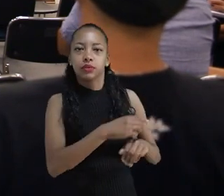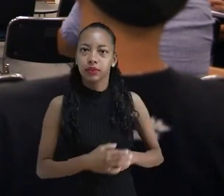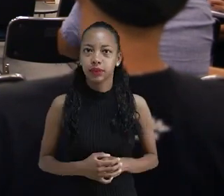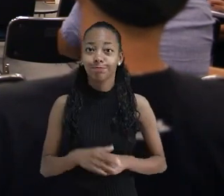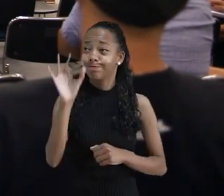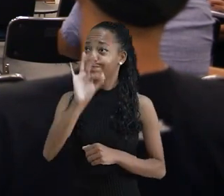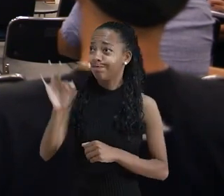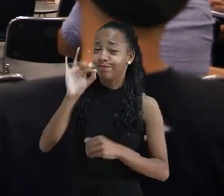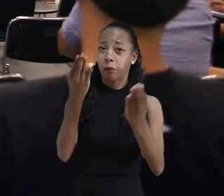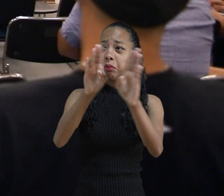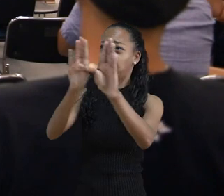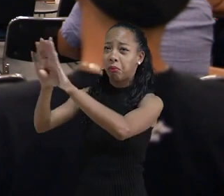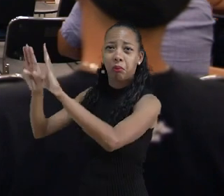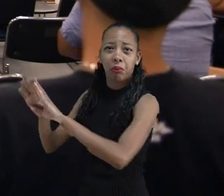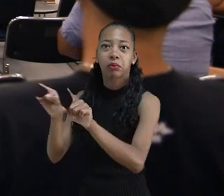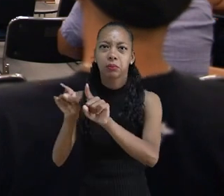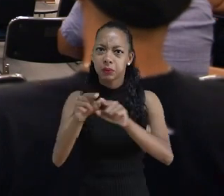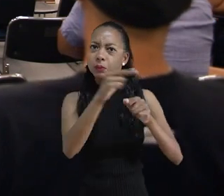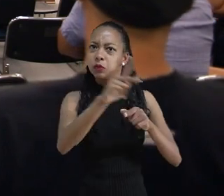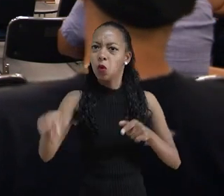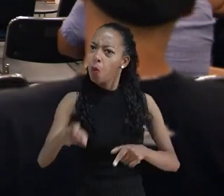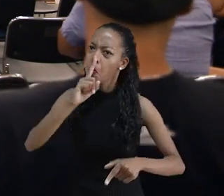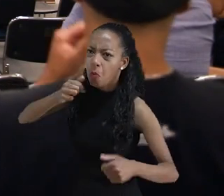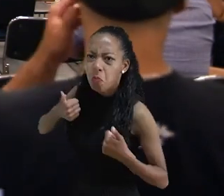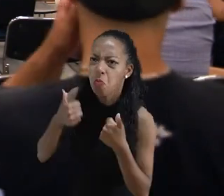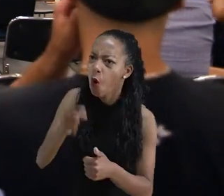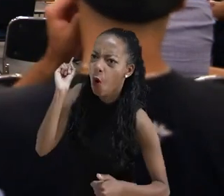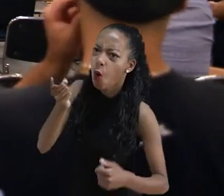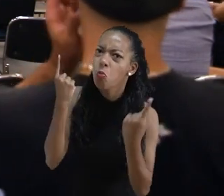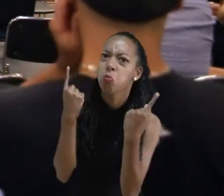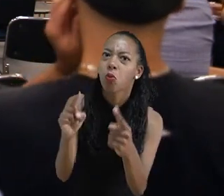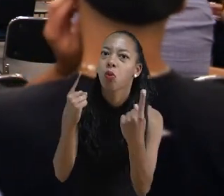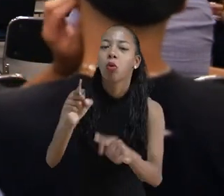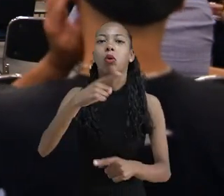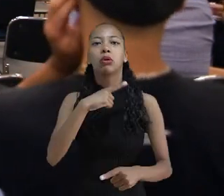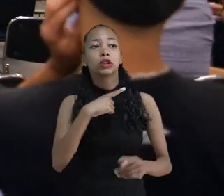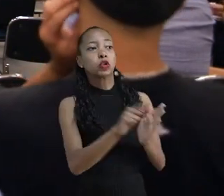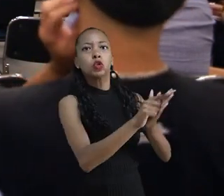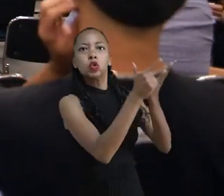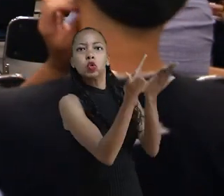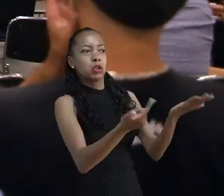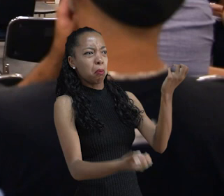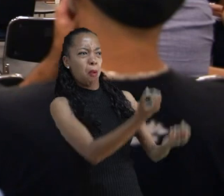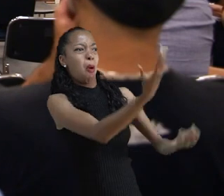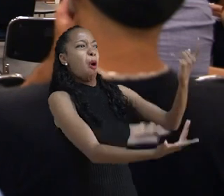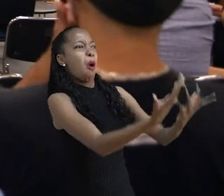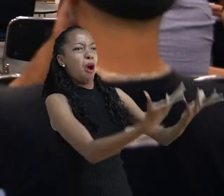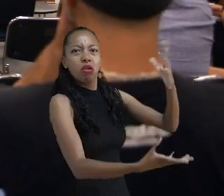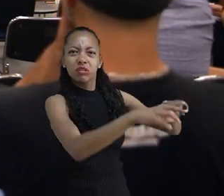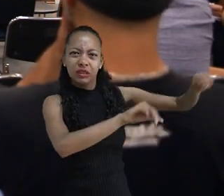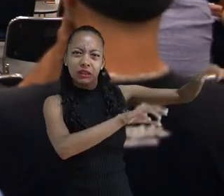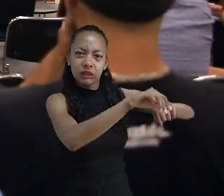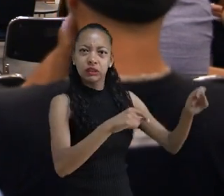faculdades foram fechadas professores perseguidos jornais silenciados redações incendiadas rádios